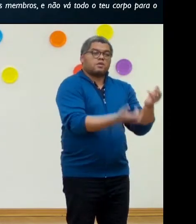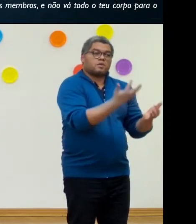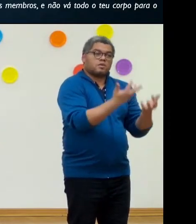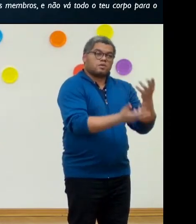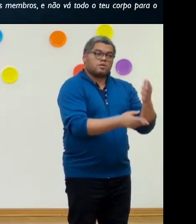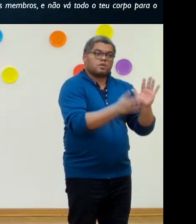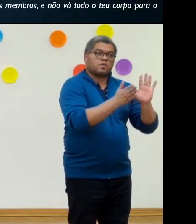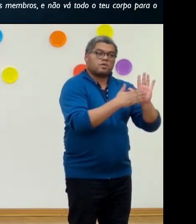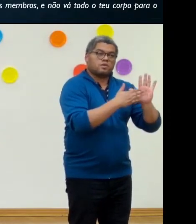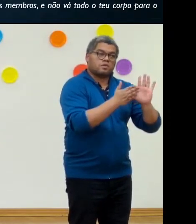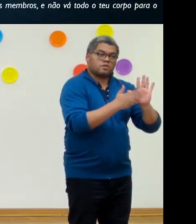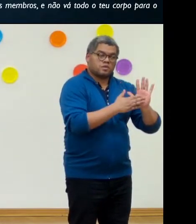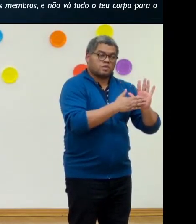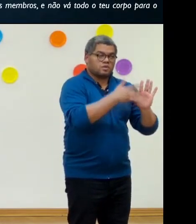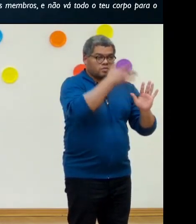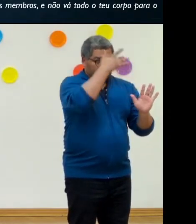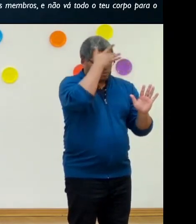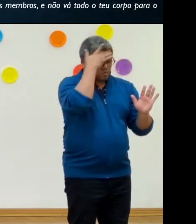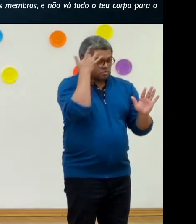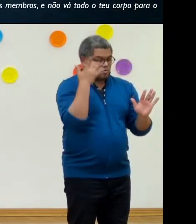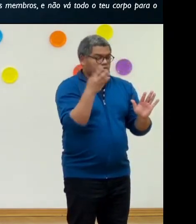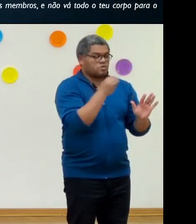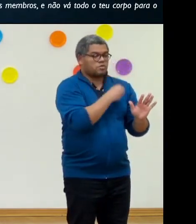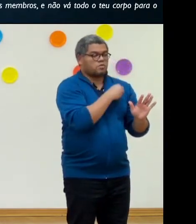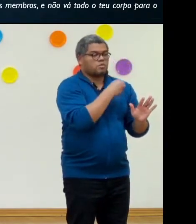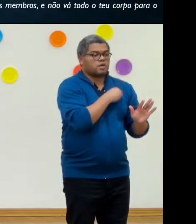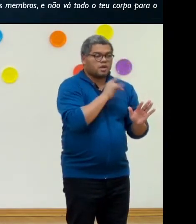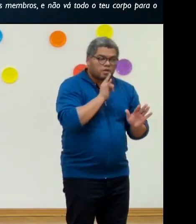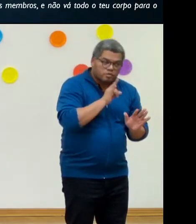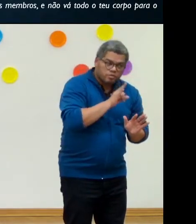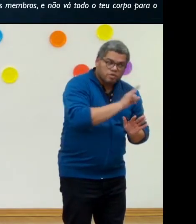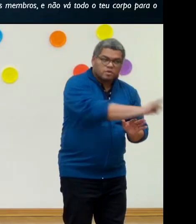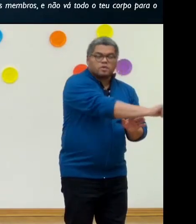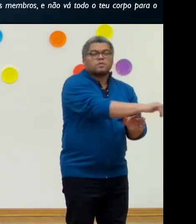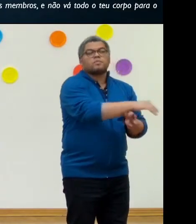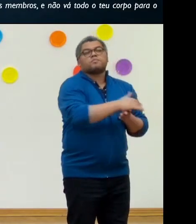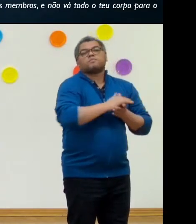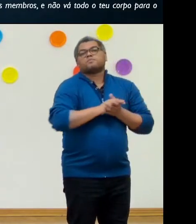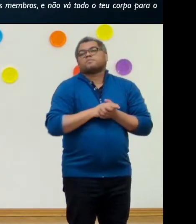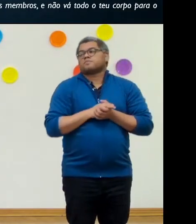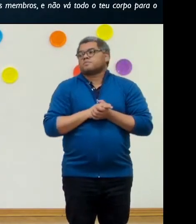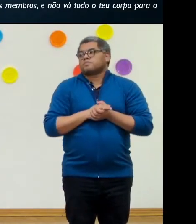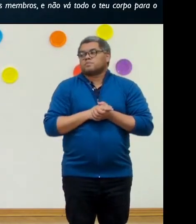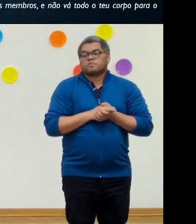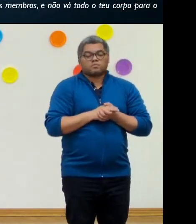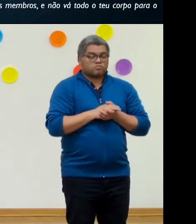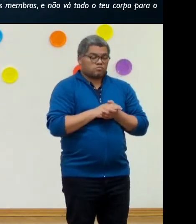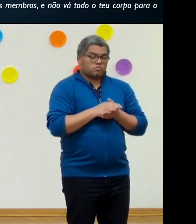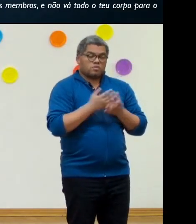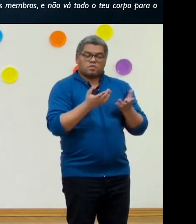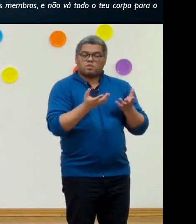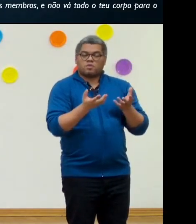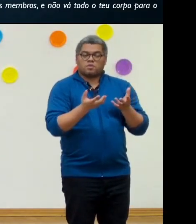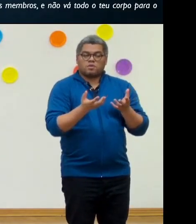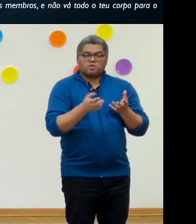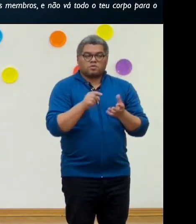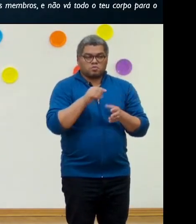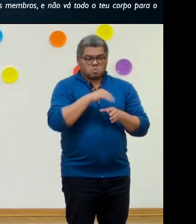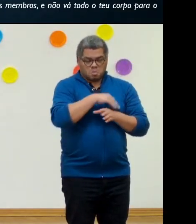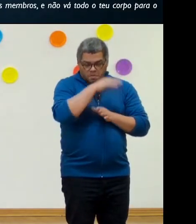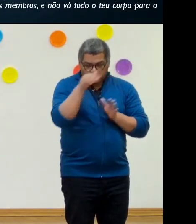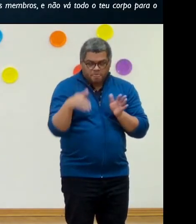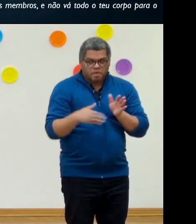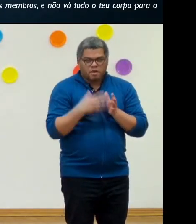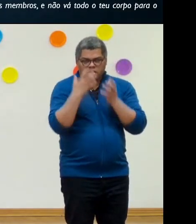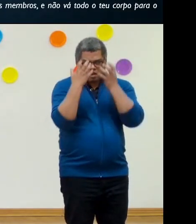que vivem, para os que amam o pecado, para os que amam isso. Não quer ser radical? Está pensando só